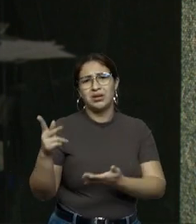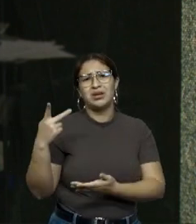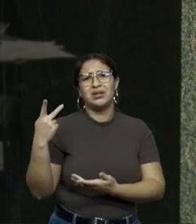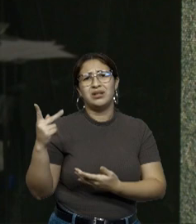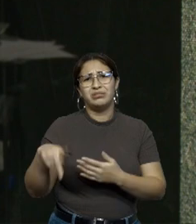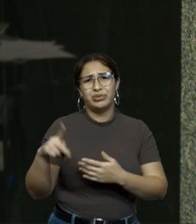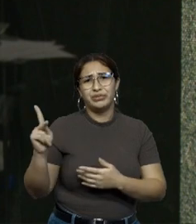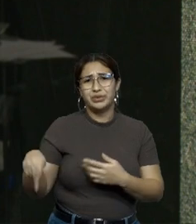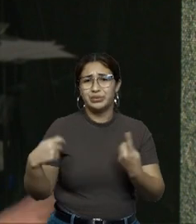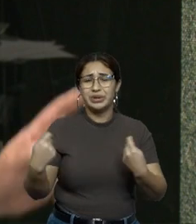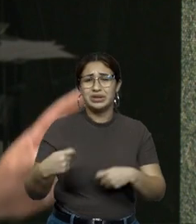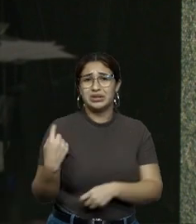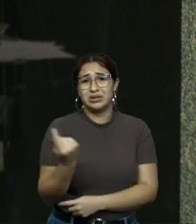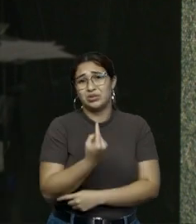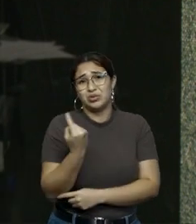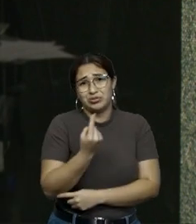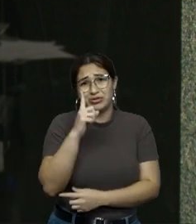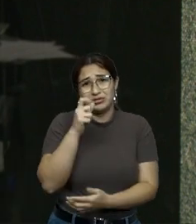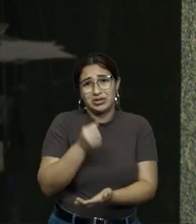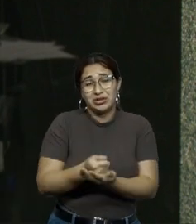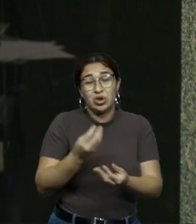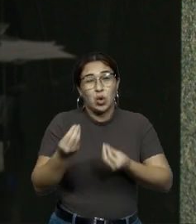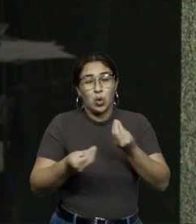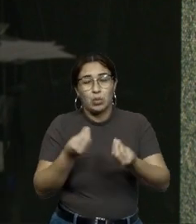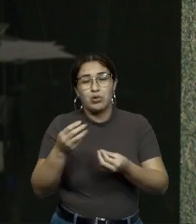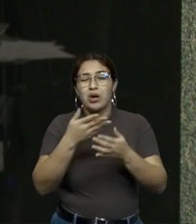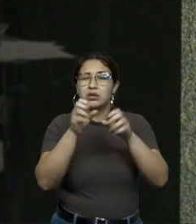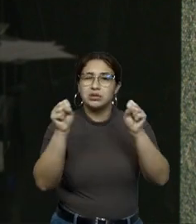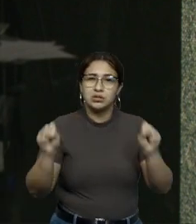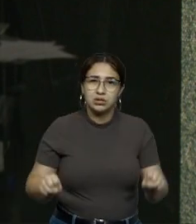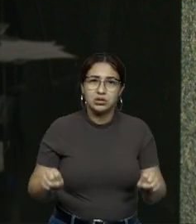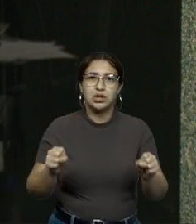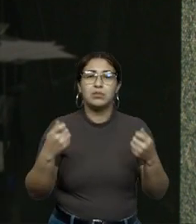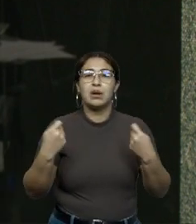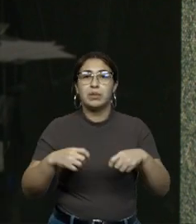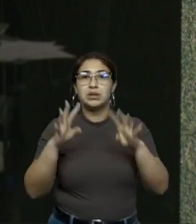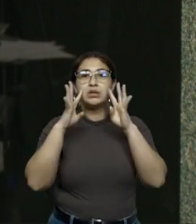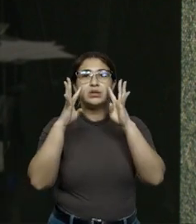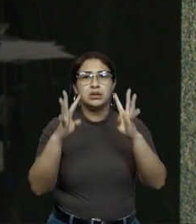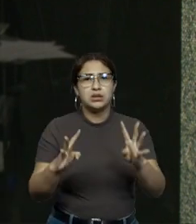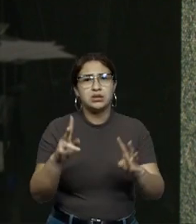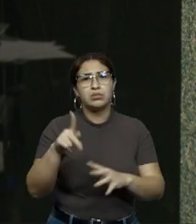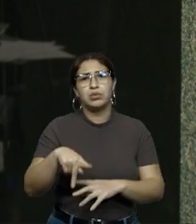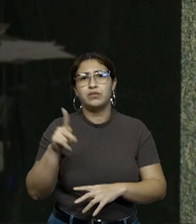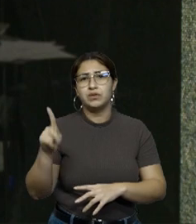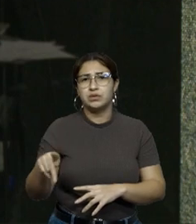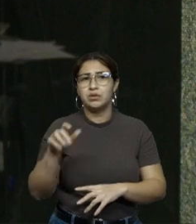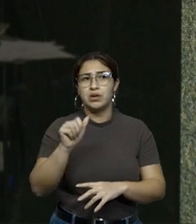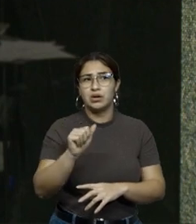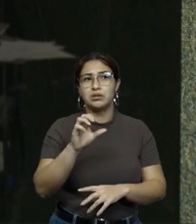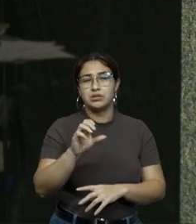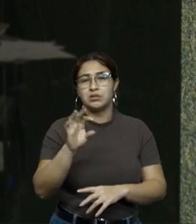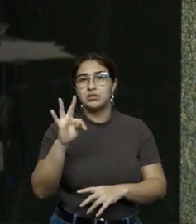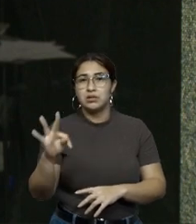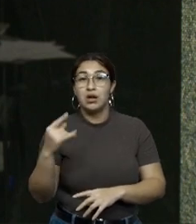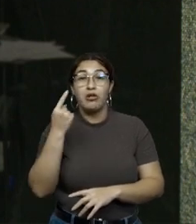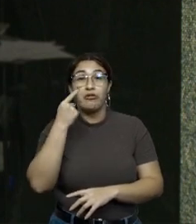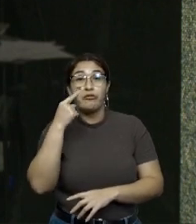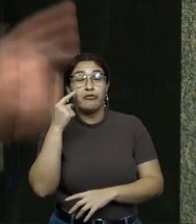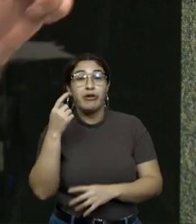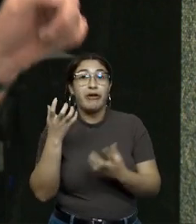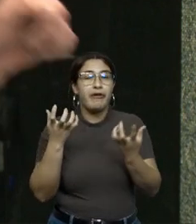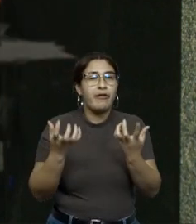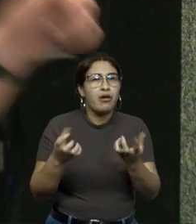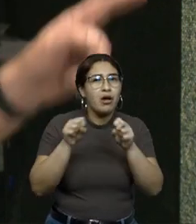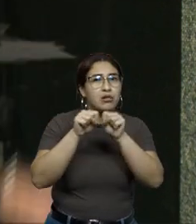mudar então um O que foi falado aqui não é transparente tem que mudar tem que ouvir os professores act se para ver se eles querem o